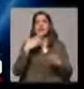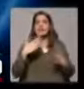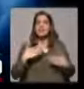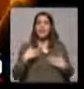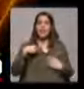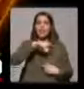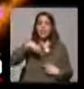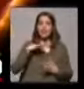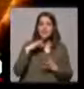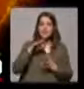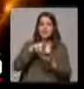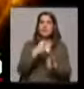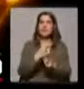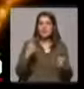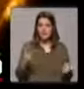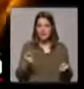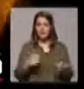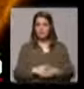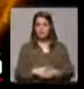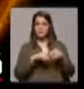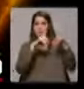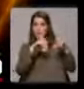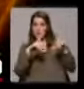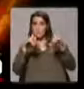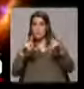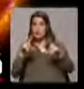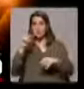Terra. Para além disso, acabou por ser também uma